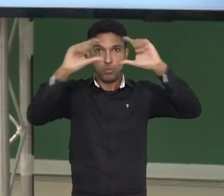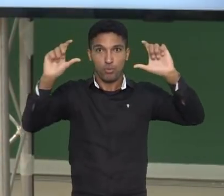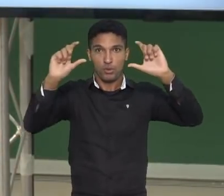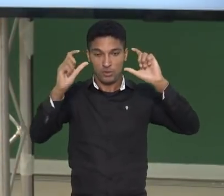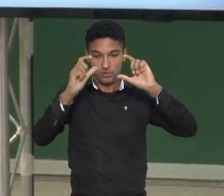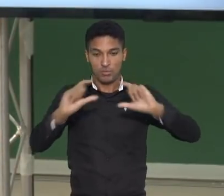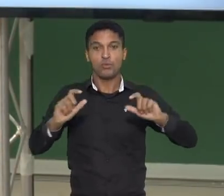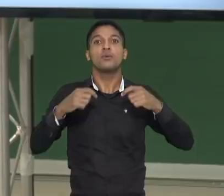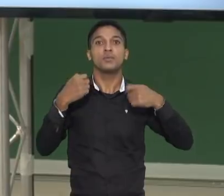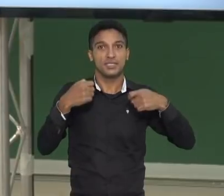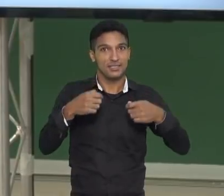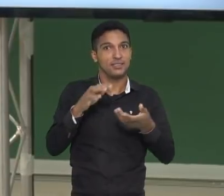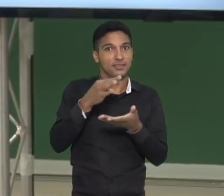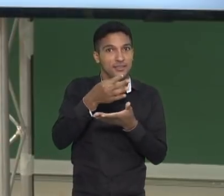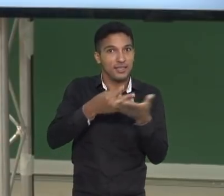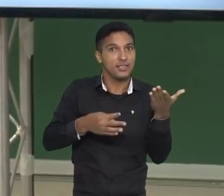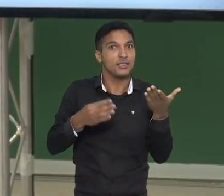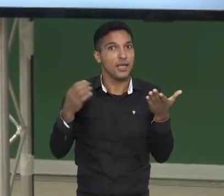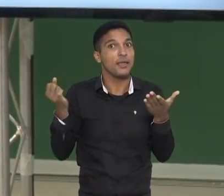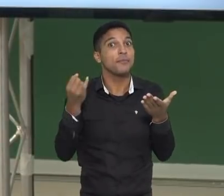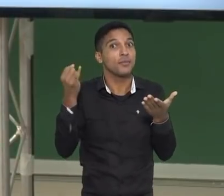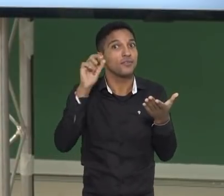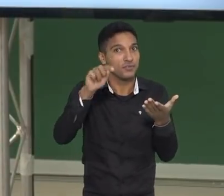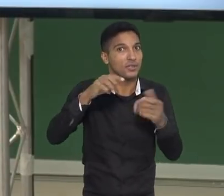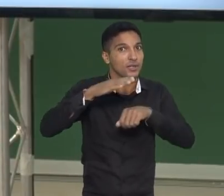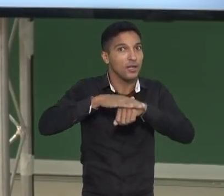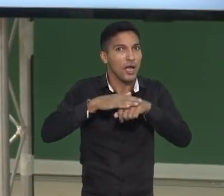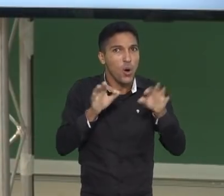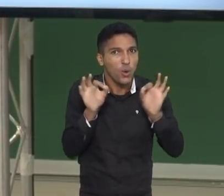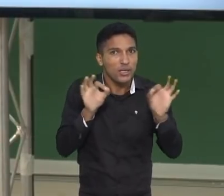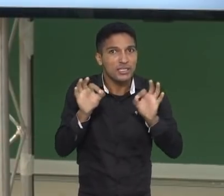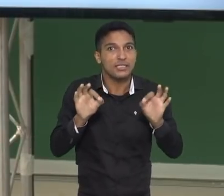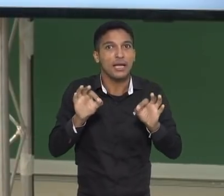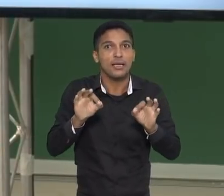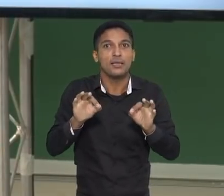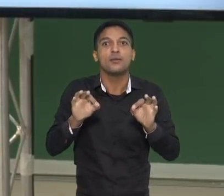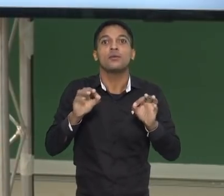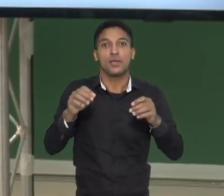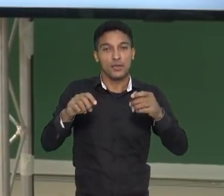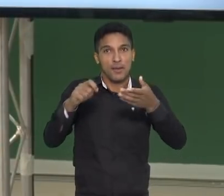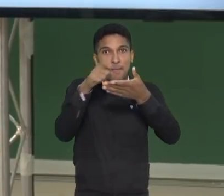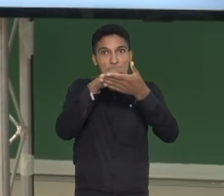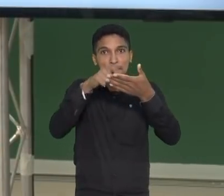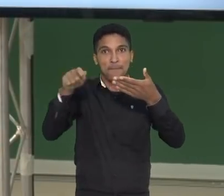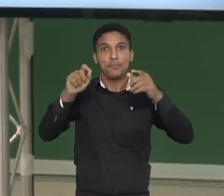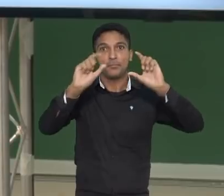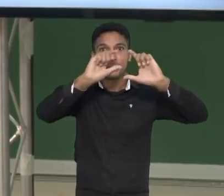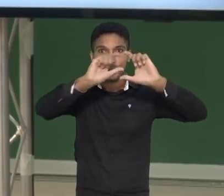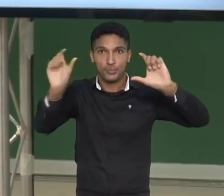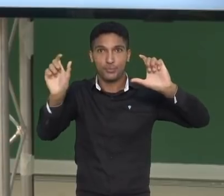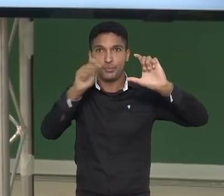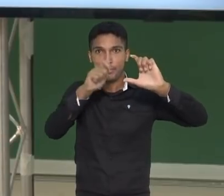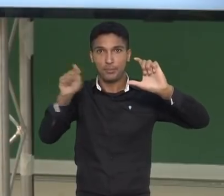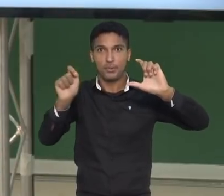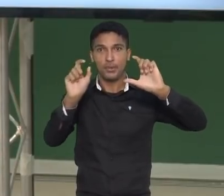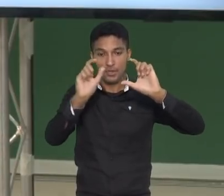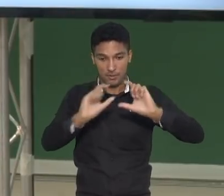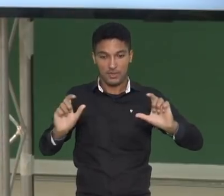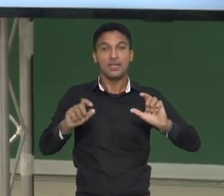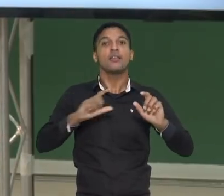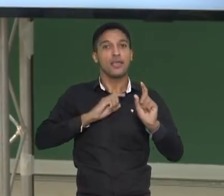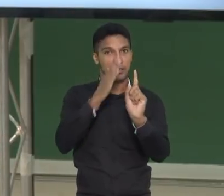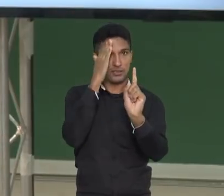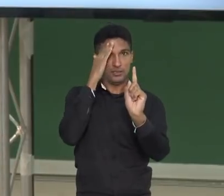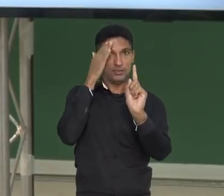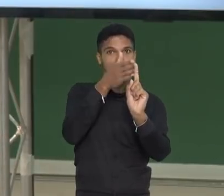gente constrói textos narrativos, todo tipo de texto narrativo, a gente usar o discurso